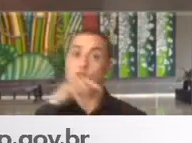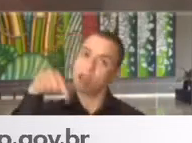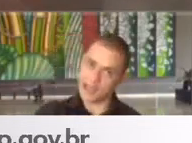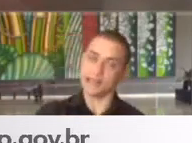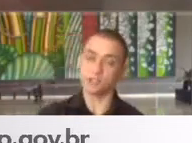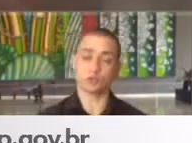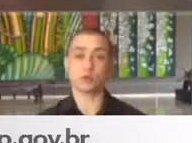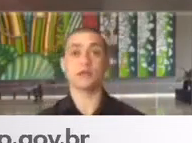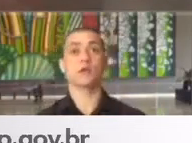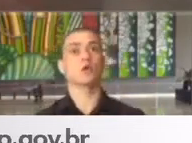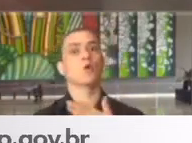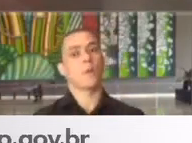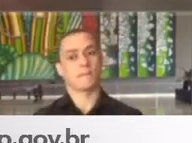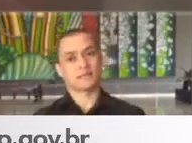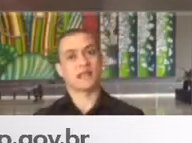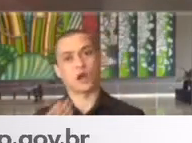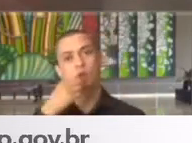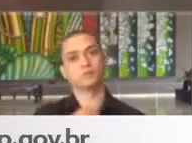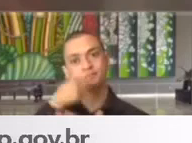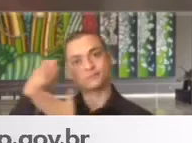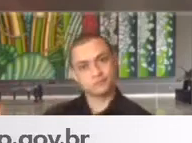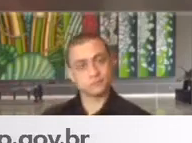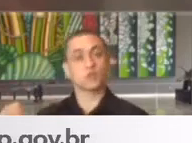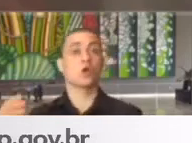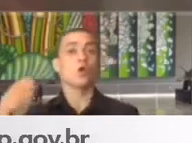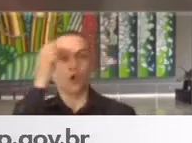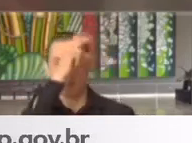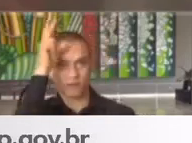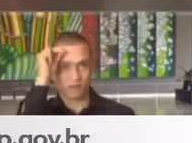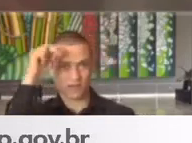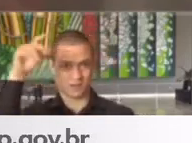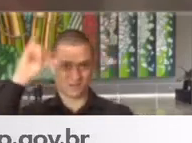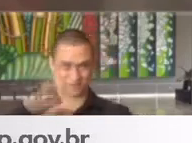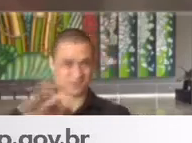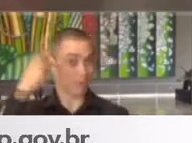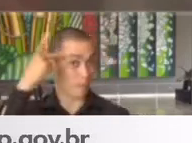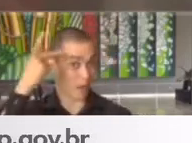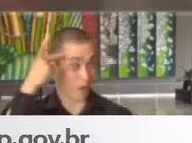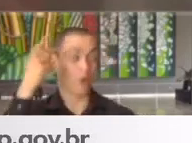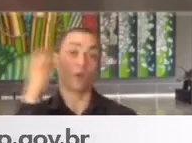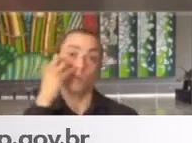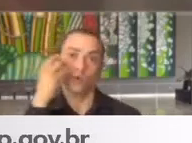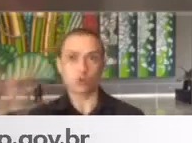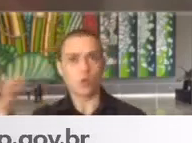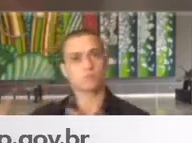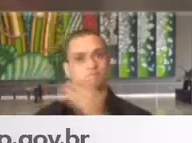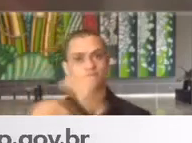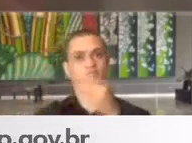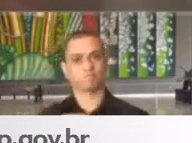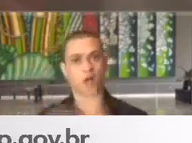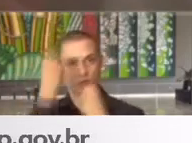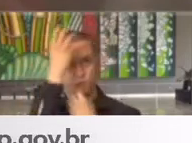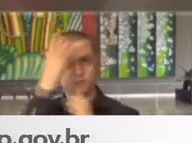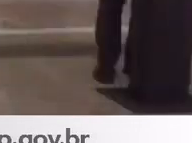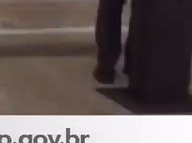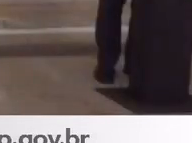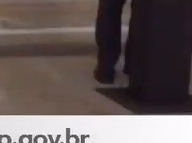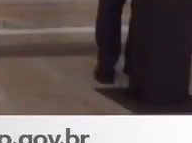o prazer de passar a palavra ao prefeito da cidade de São Paulo, Bruno Covas, para a complementação destas informações.